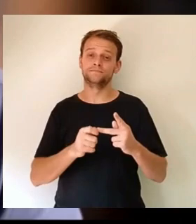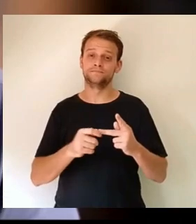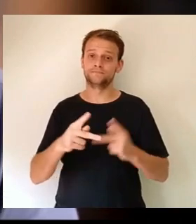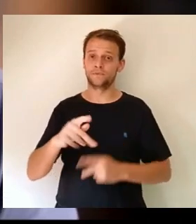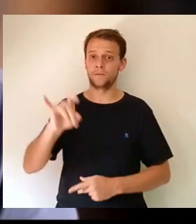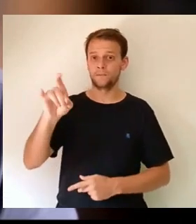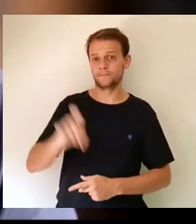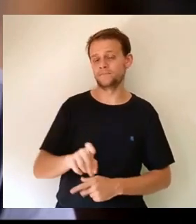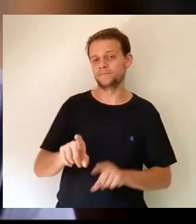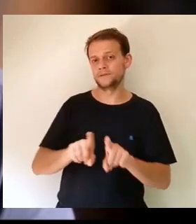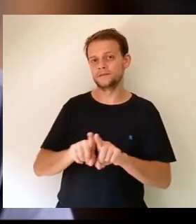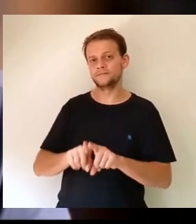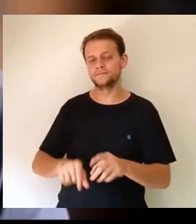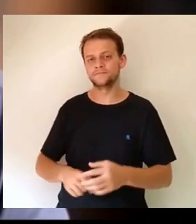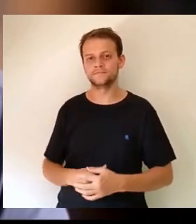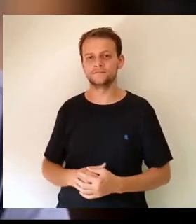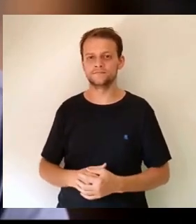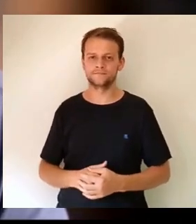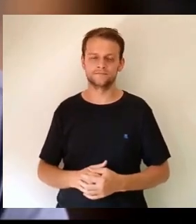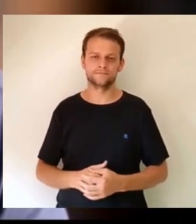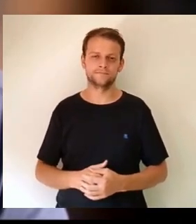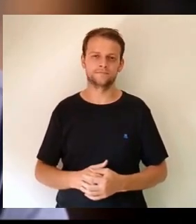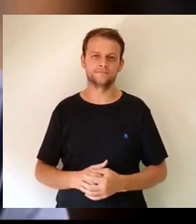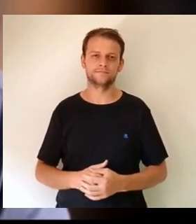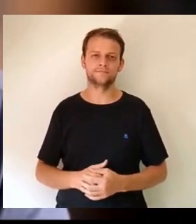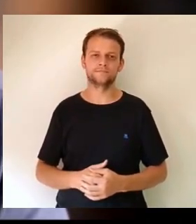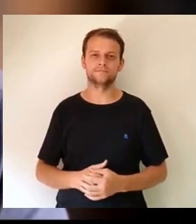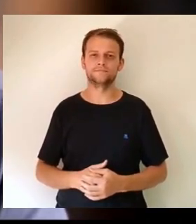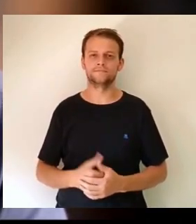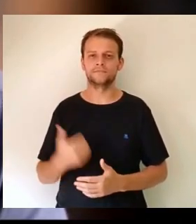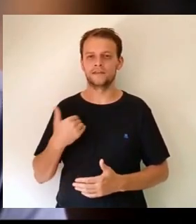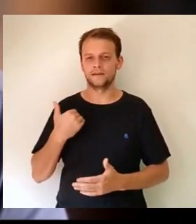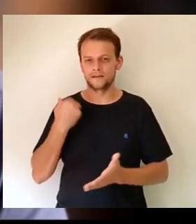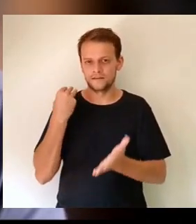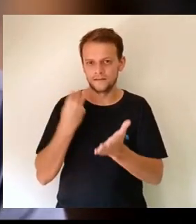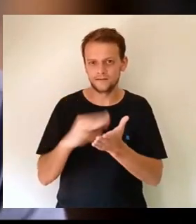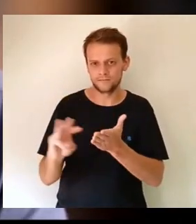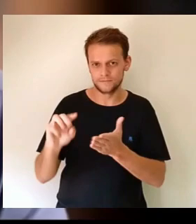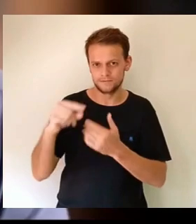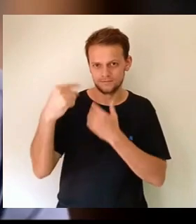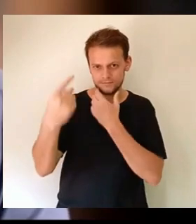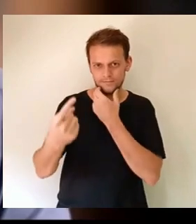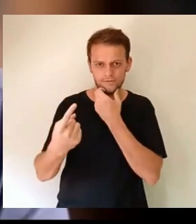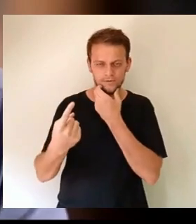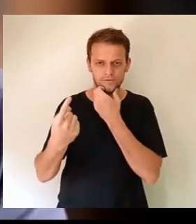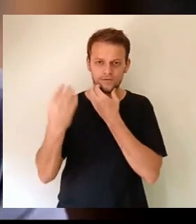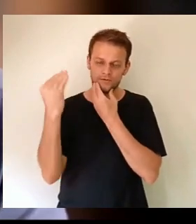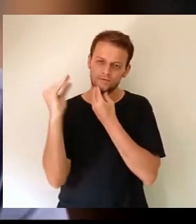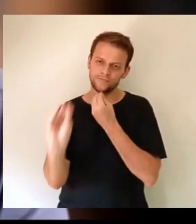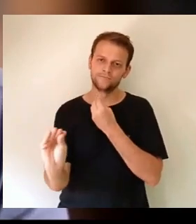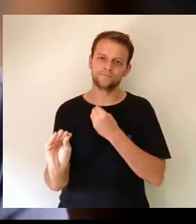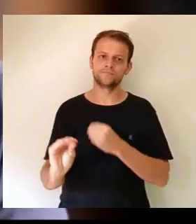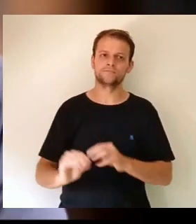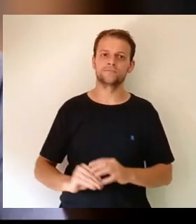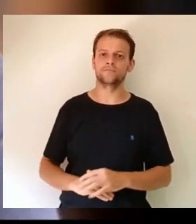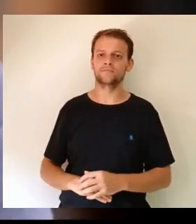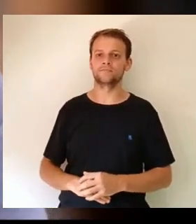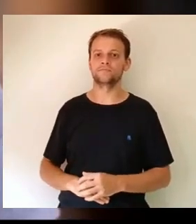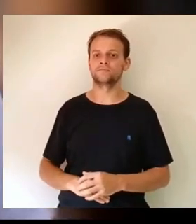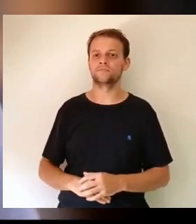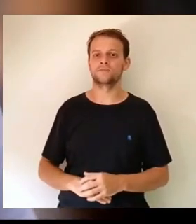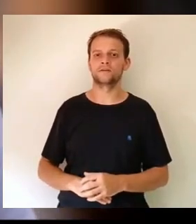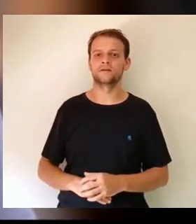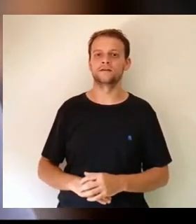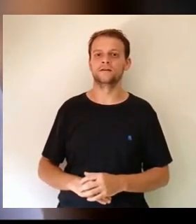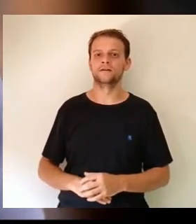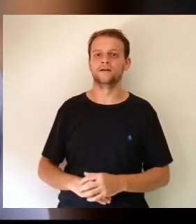Tem um Pix também, eu preciso lembrar agora, mas tem um. Eu posso botar, mandar para você depois, você põe aí.